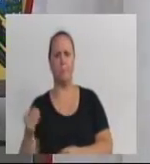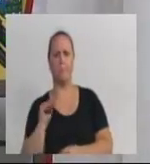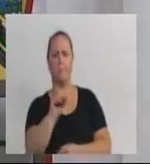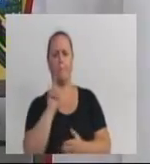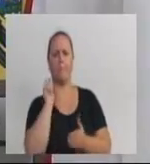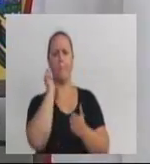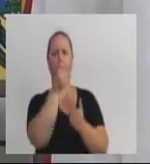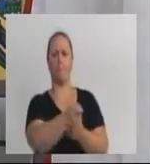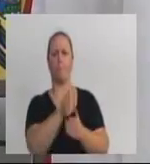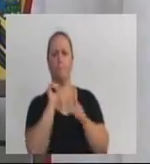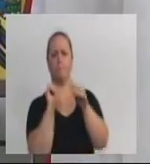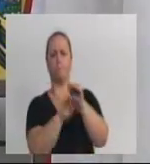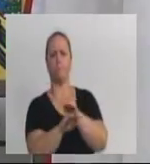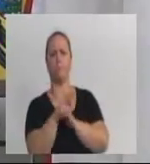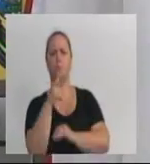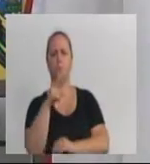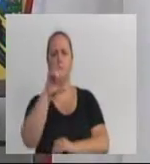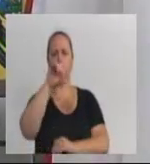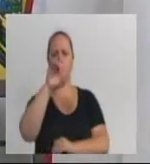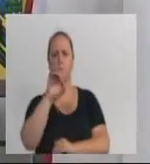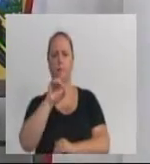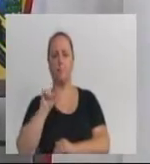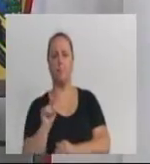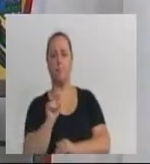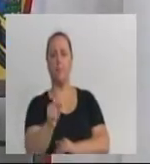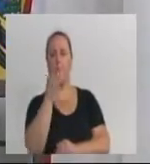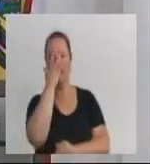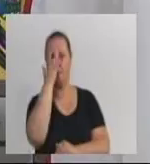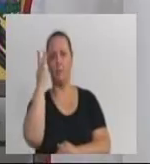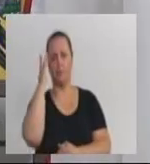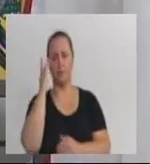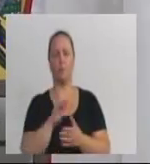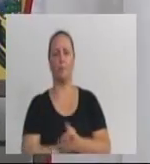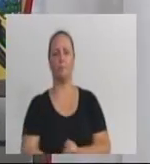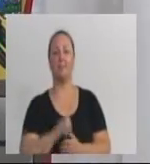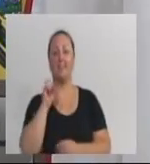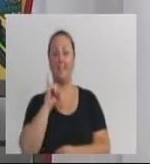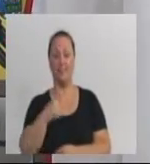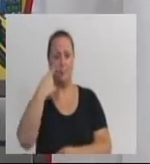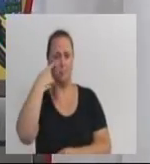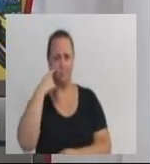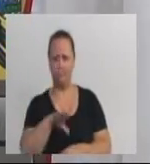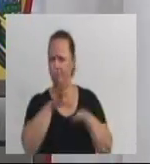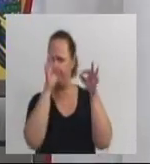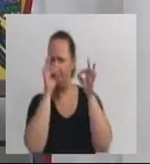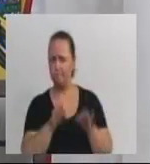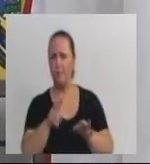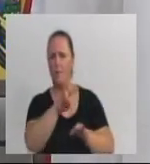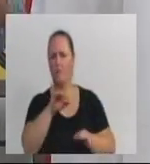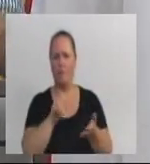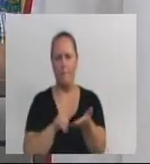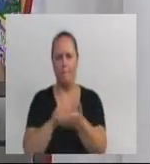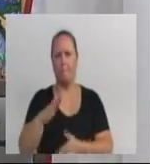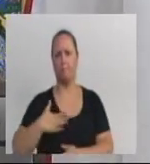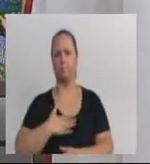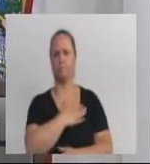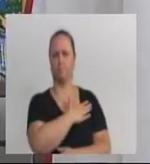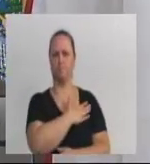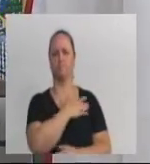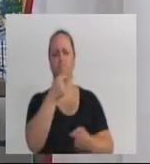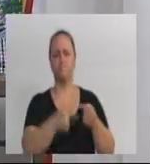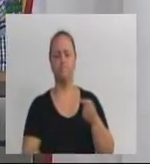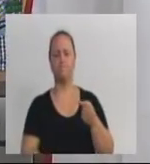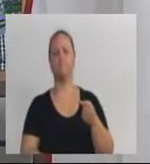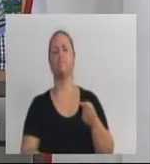conta de uma pessoa e que esse depósito pode levar à cassação e à improbidade do prefeito Napoleão Bernardes.